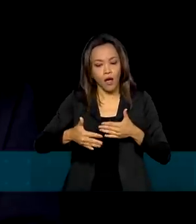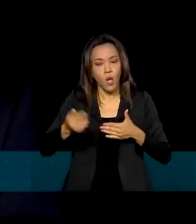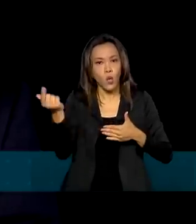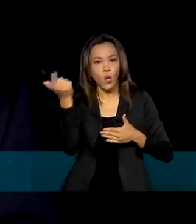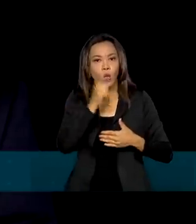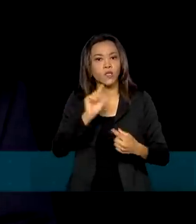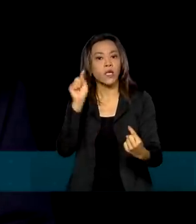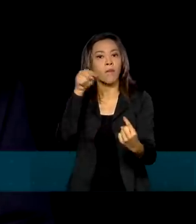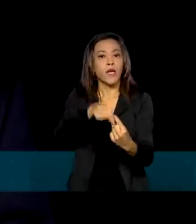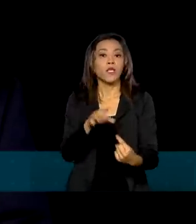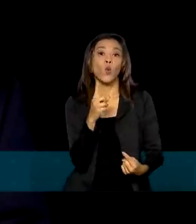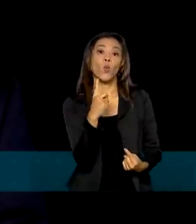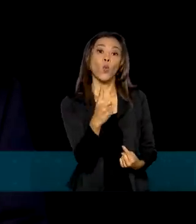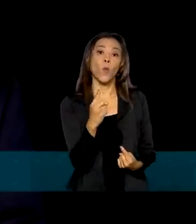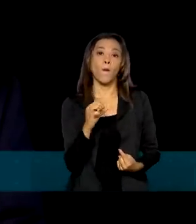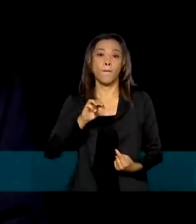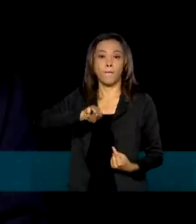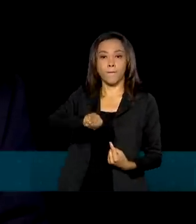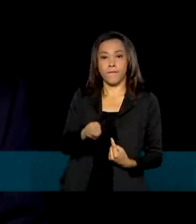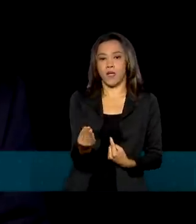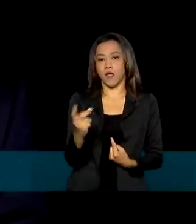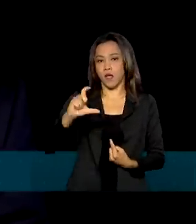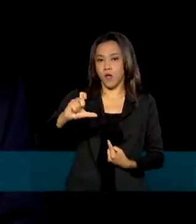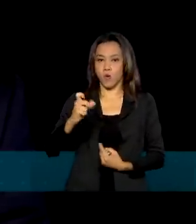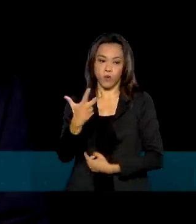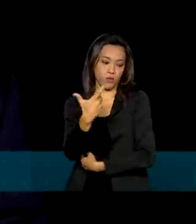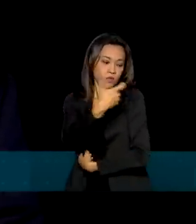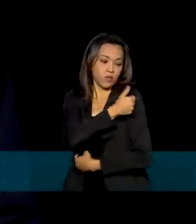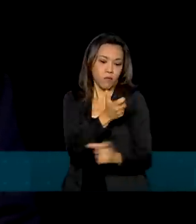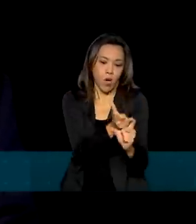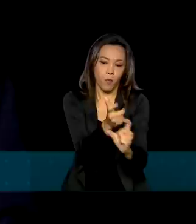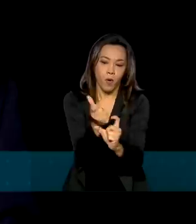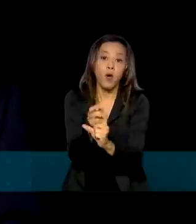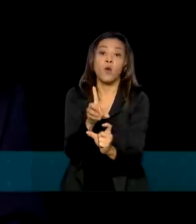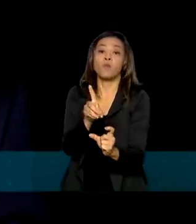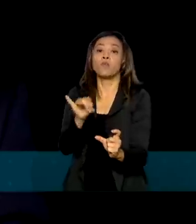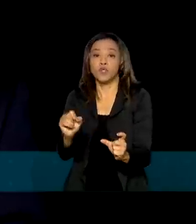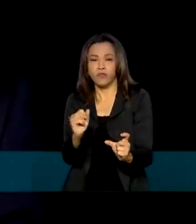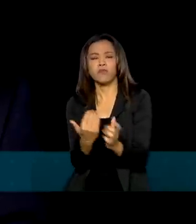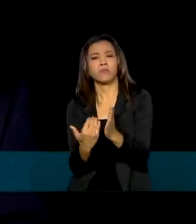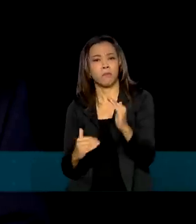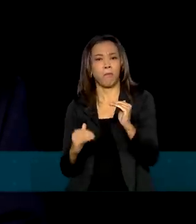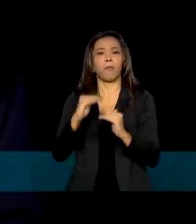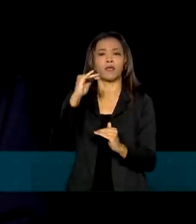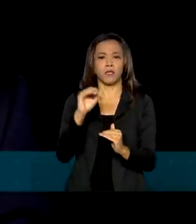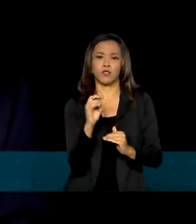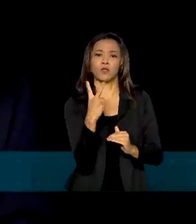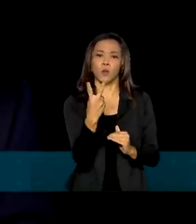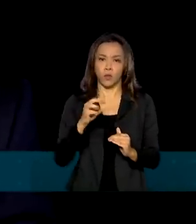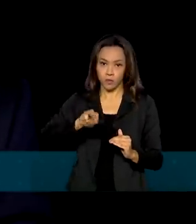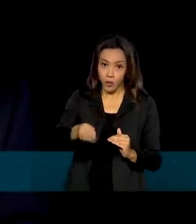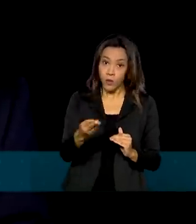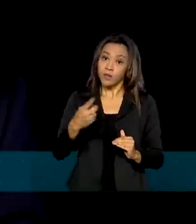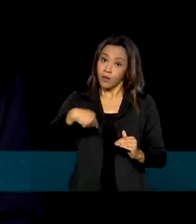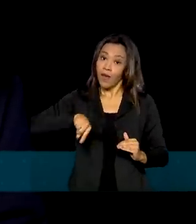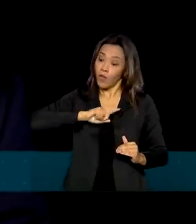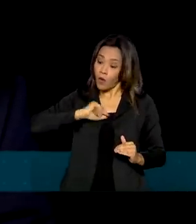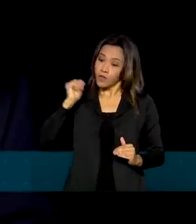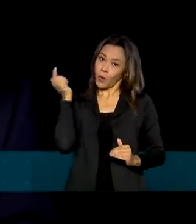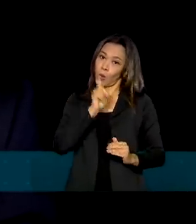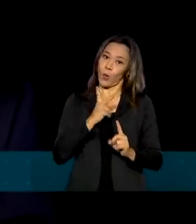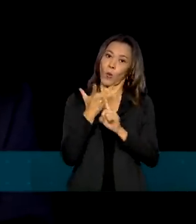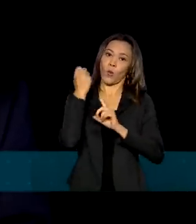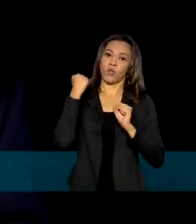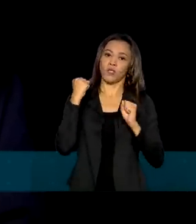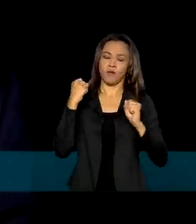atingimos a meta de 1 milhão por dia e vamos atrás ultrapassar de 2 milhões em breve Então isso é uma conquista Nossa nós